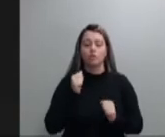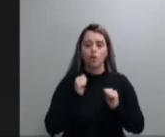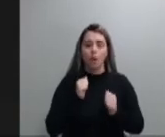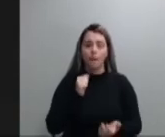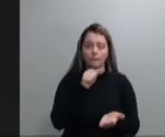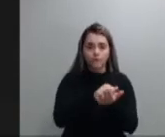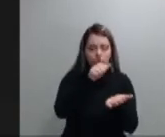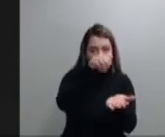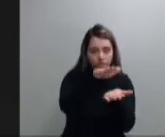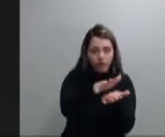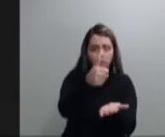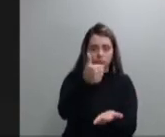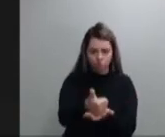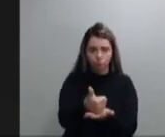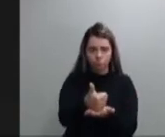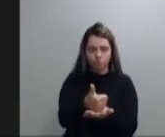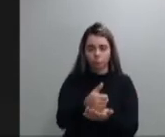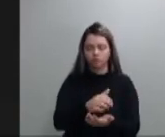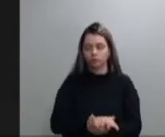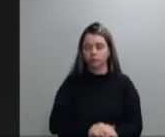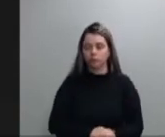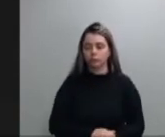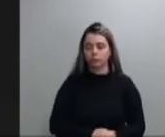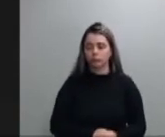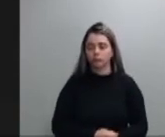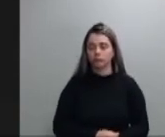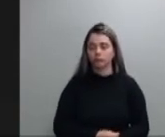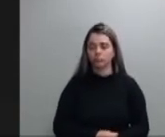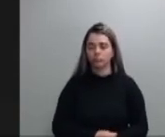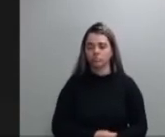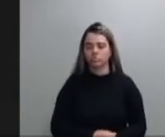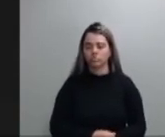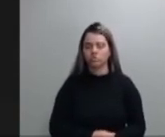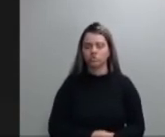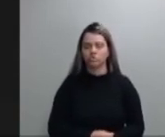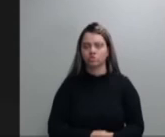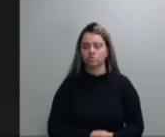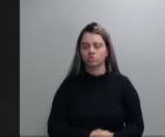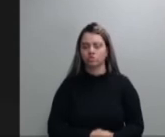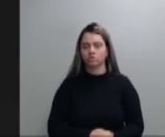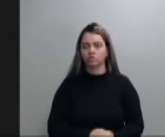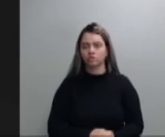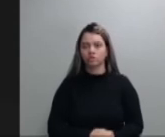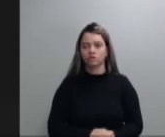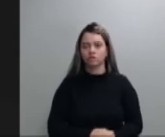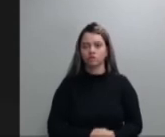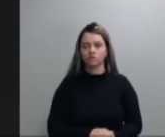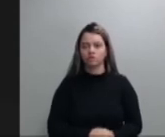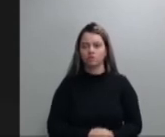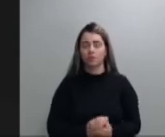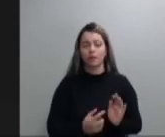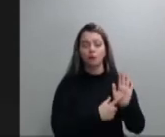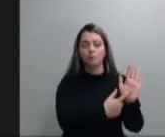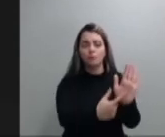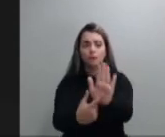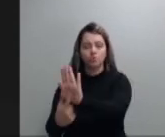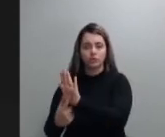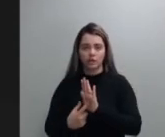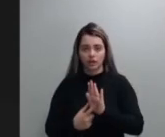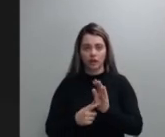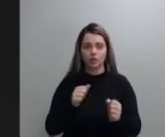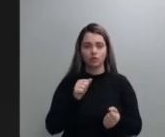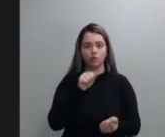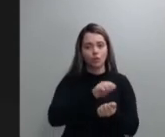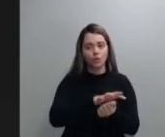pois bem dito isto indicada essa jurisprudência consolidada passo a análise do caso concreto